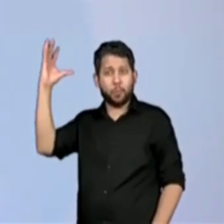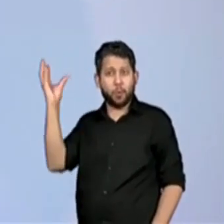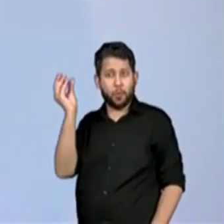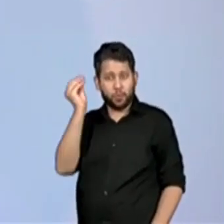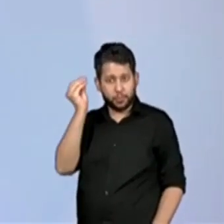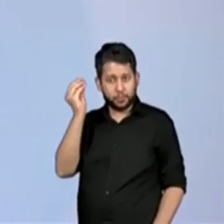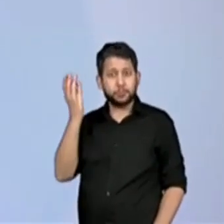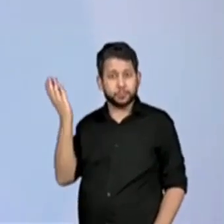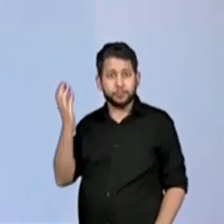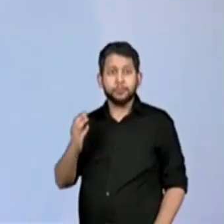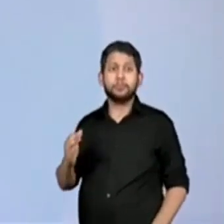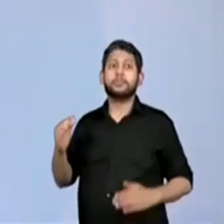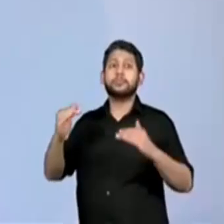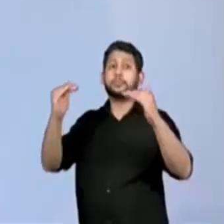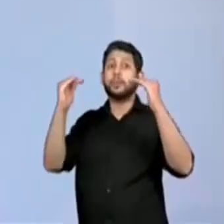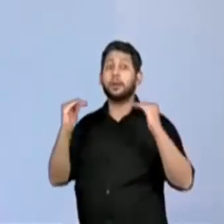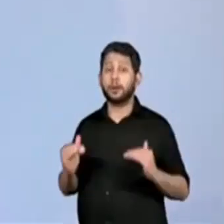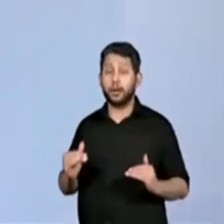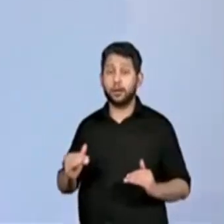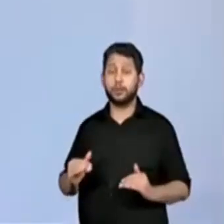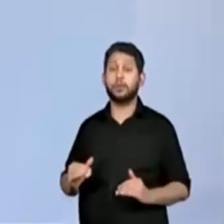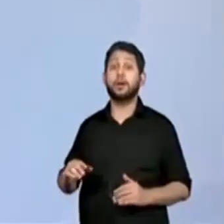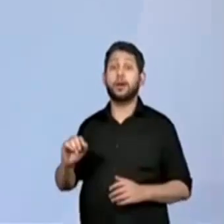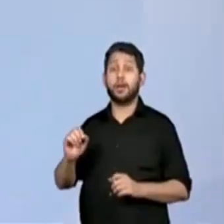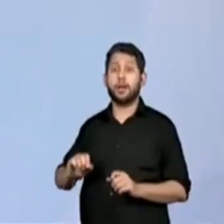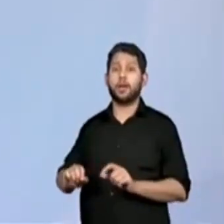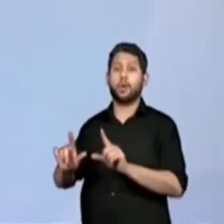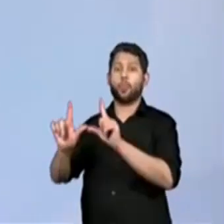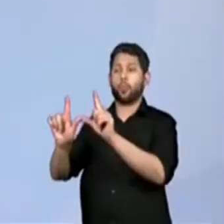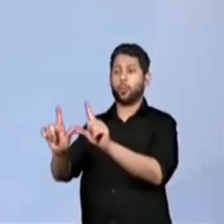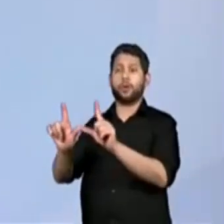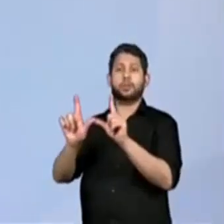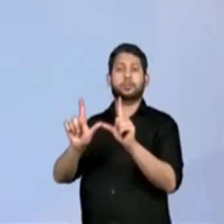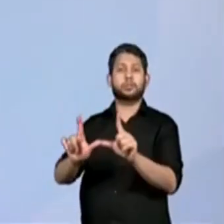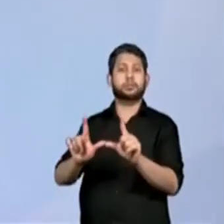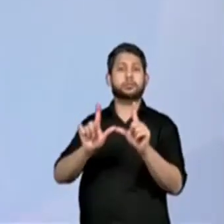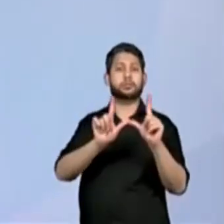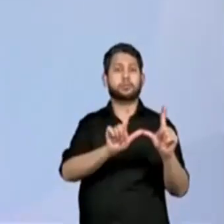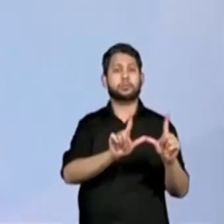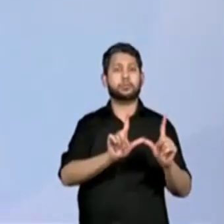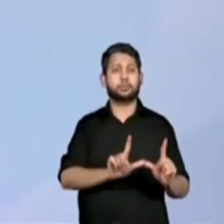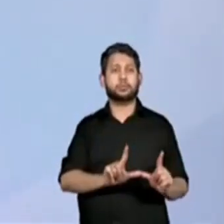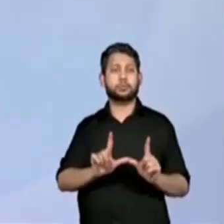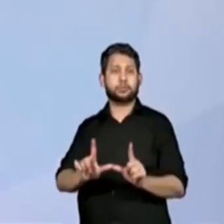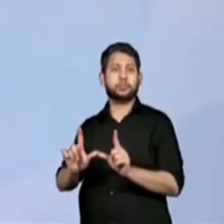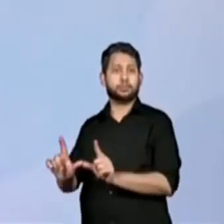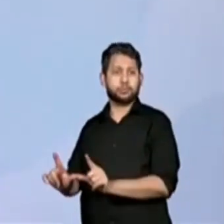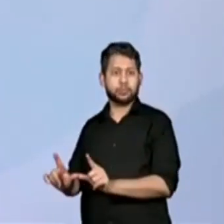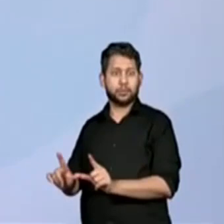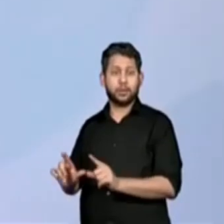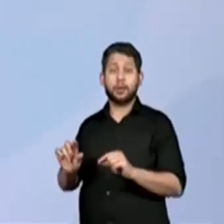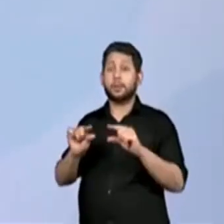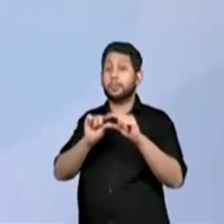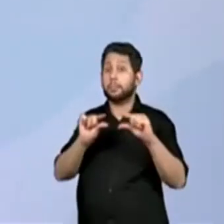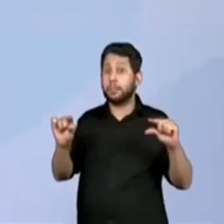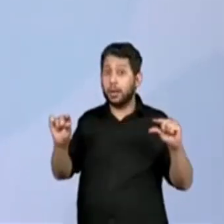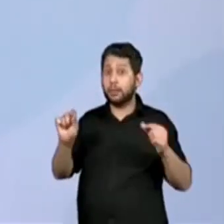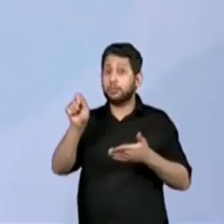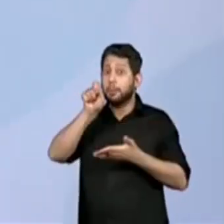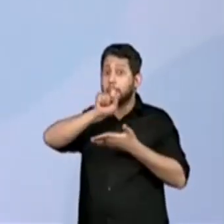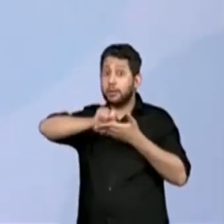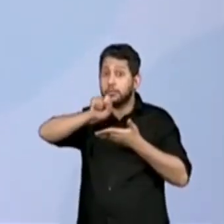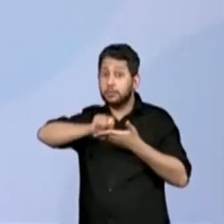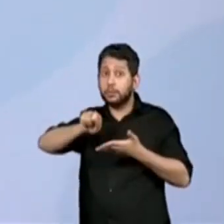Abaixo, eu tenho apenas os quadrinhos. Eu tenho espaços para